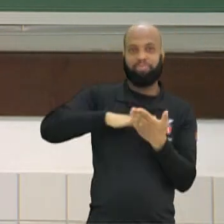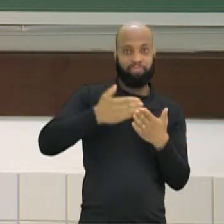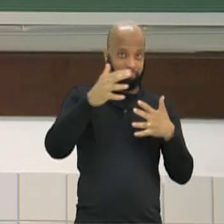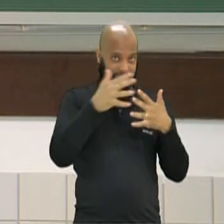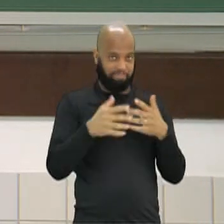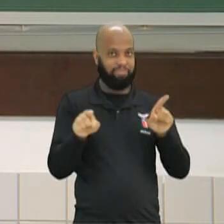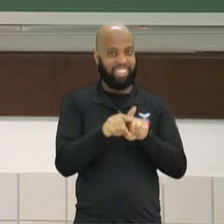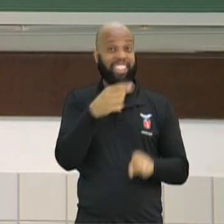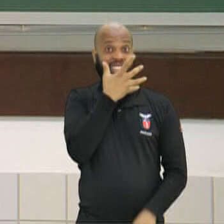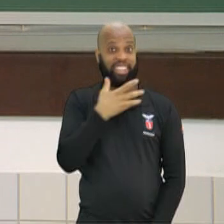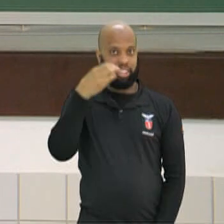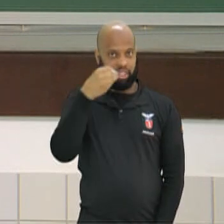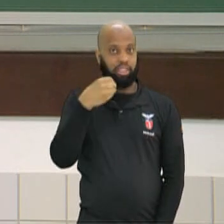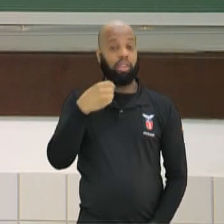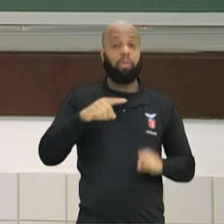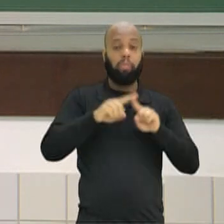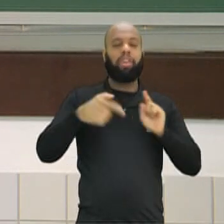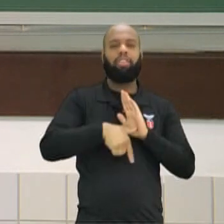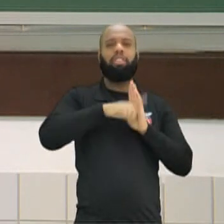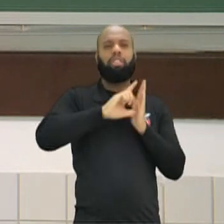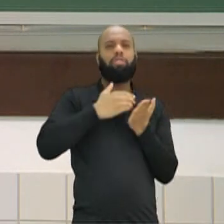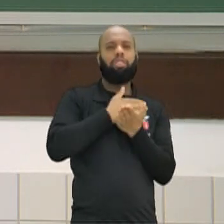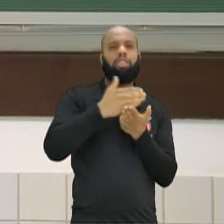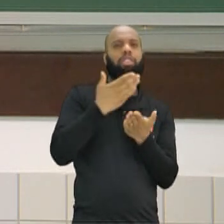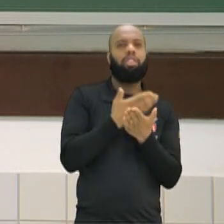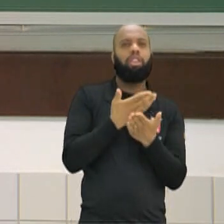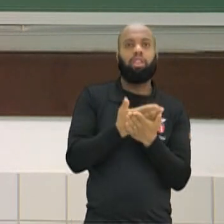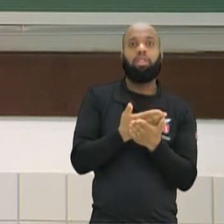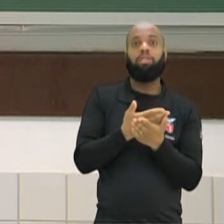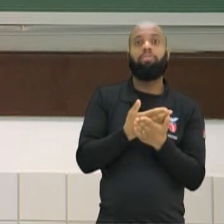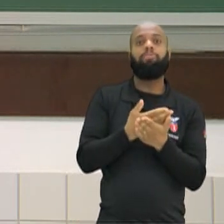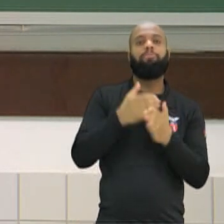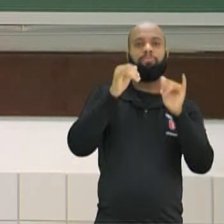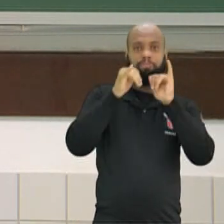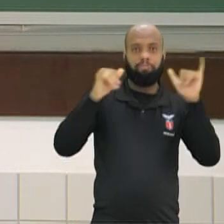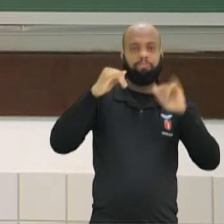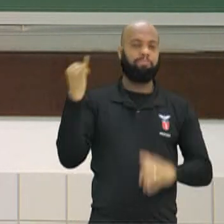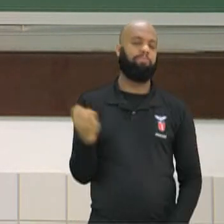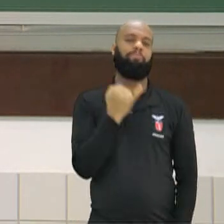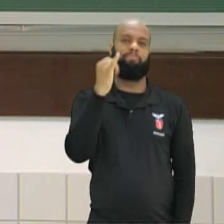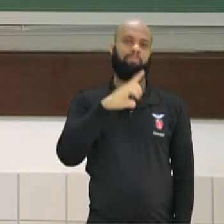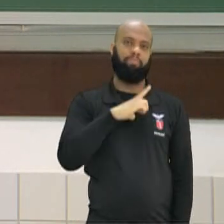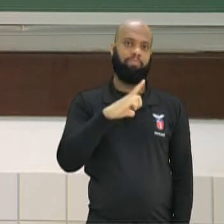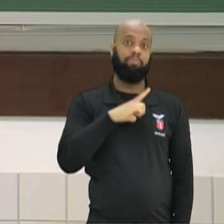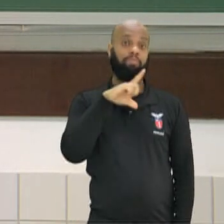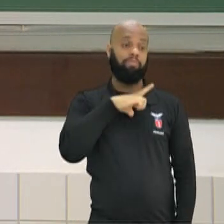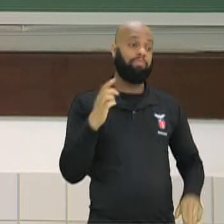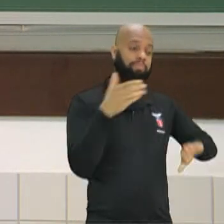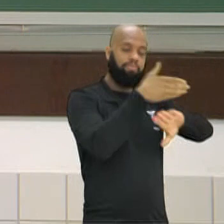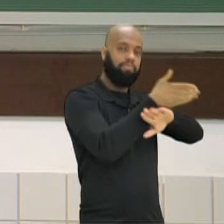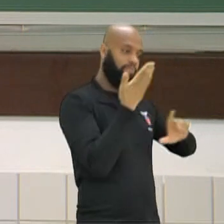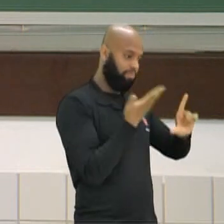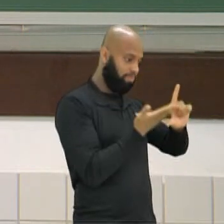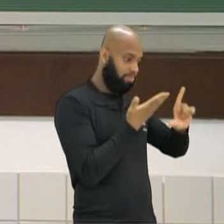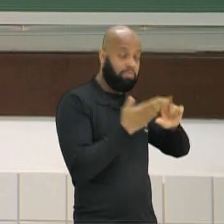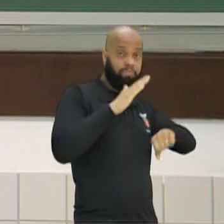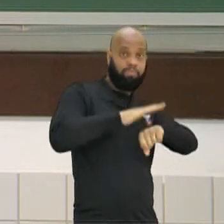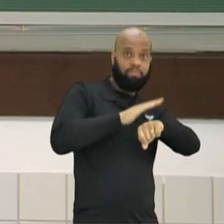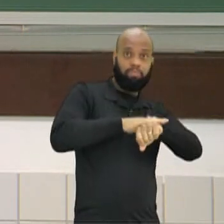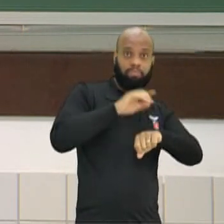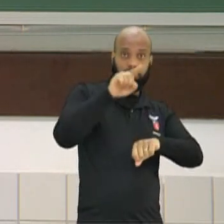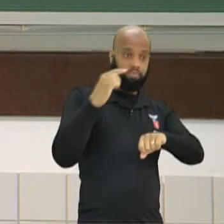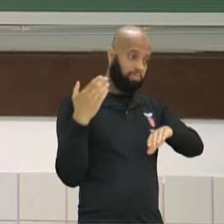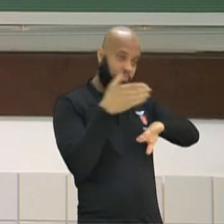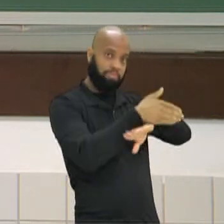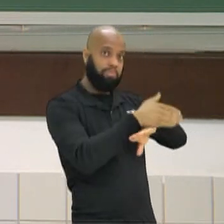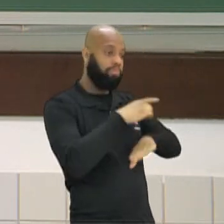interpretando. Pessoal, antes de nós começarmos a aula, sempre é importante falarmos a respeito do Google Classroom. Não se esqueçam, quando vocês estiverem acessando,